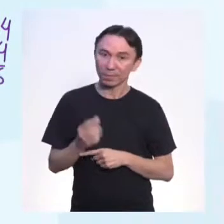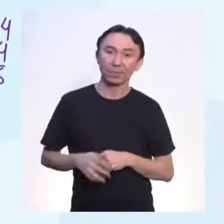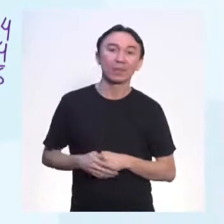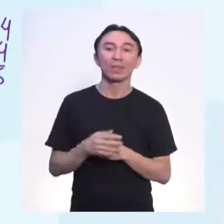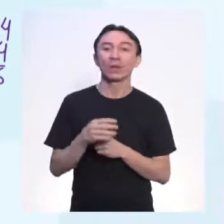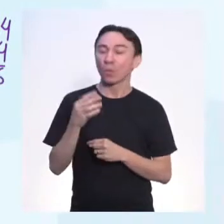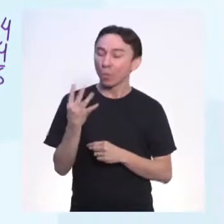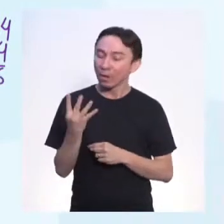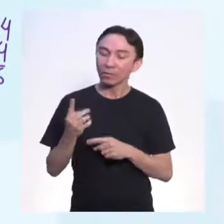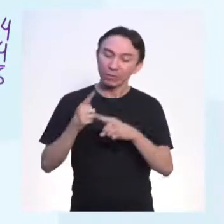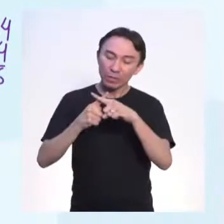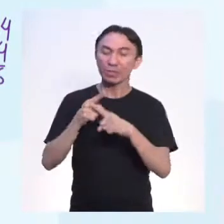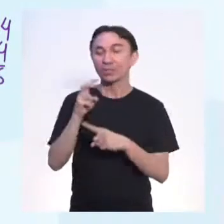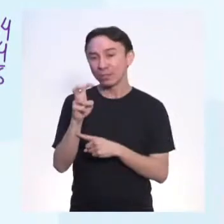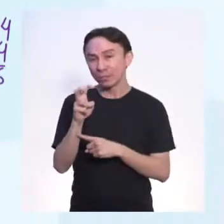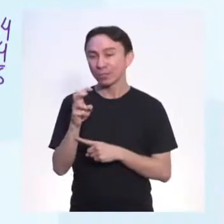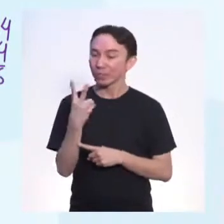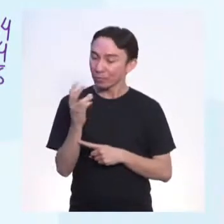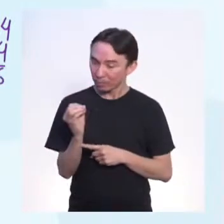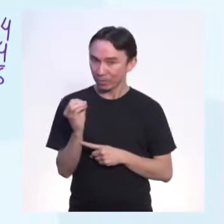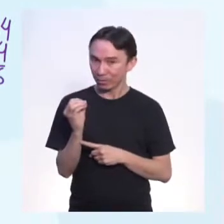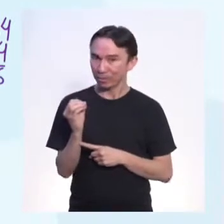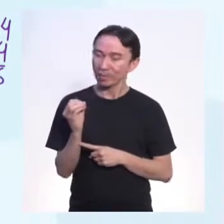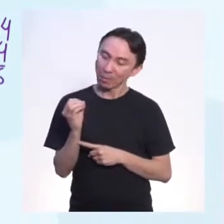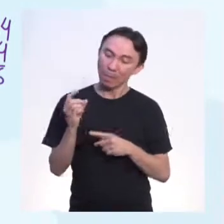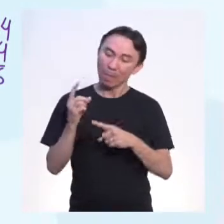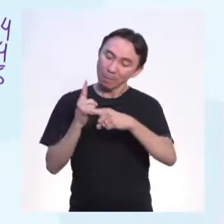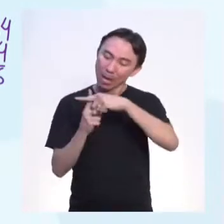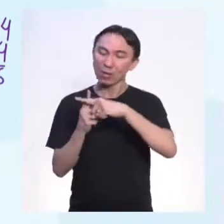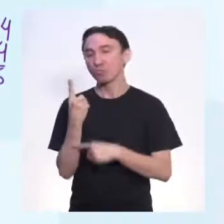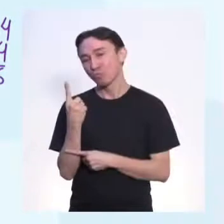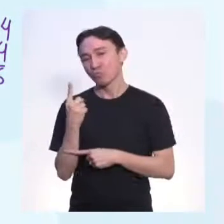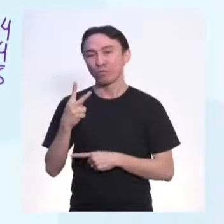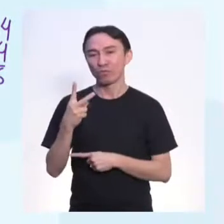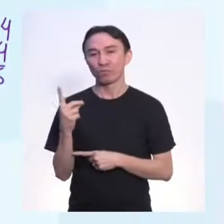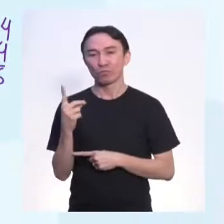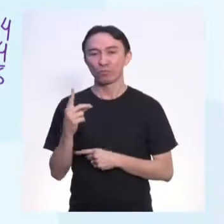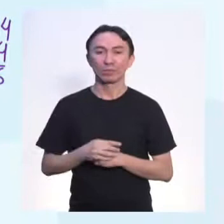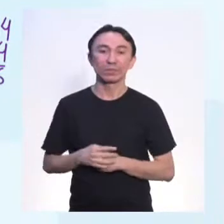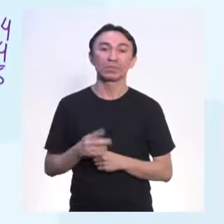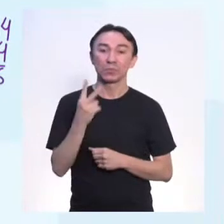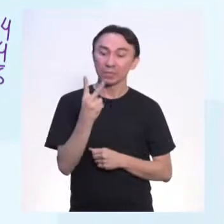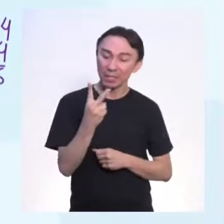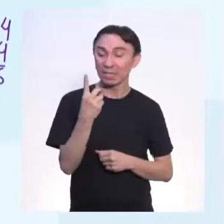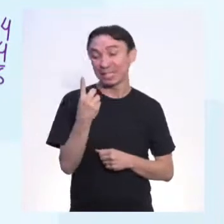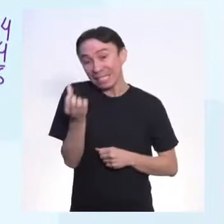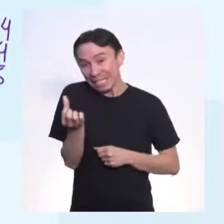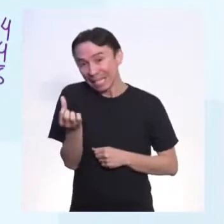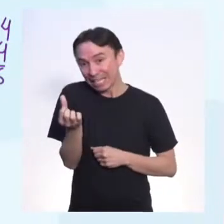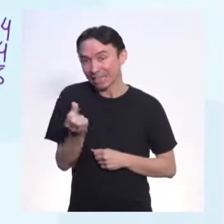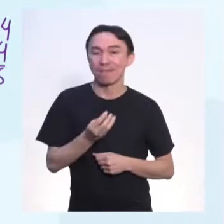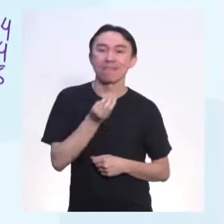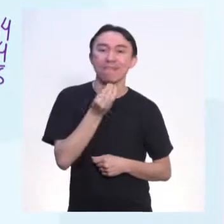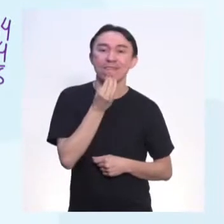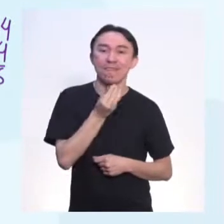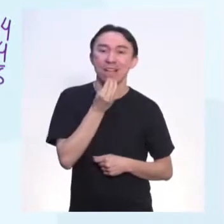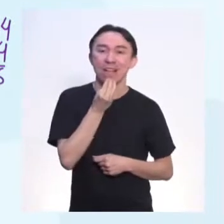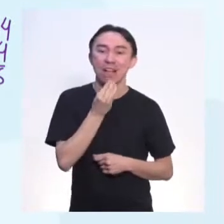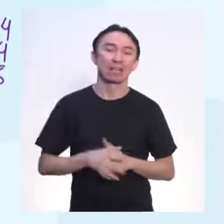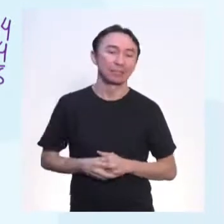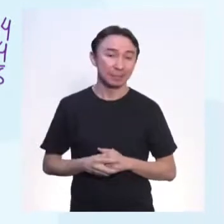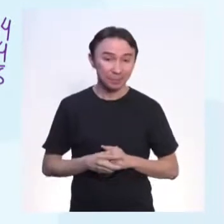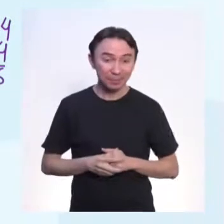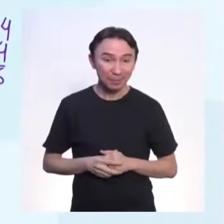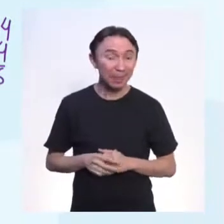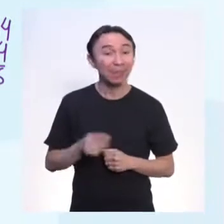vezes 5, 20, mais 1, 21. Então, são 216 possibilidades. Muito bem. Então, vou